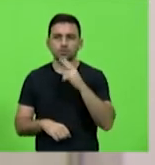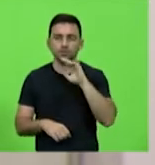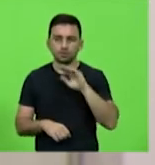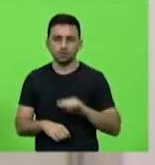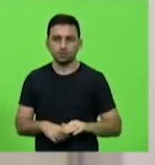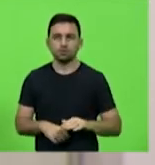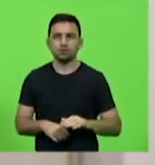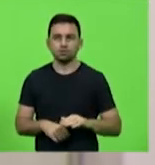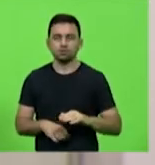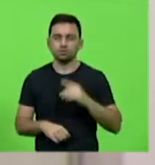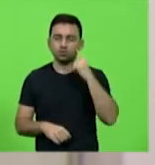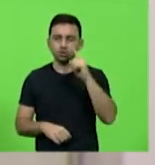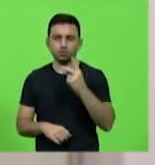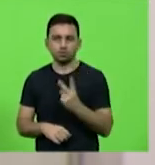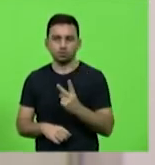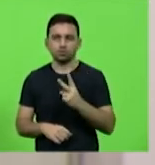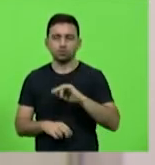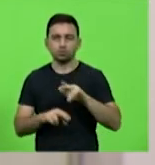de junho de 2021,